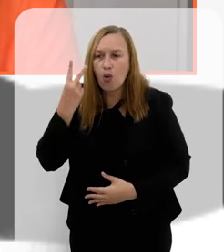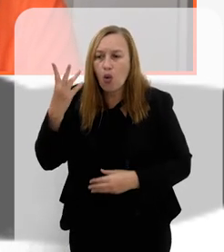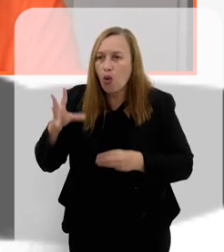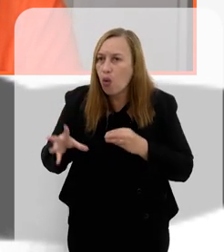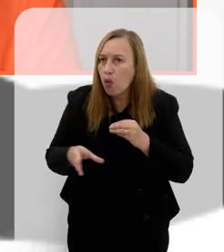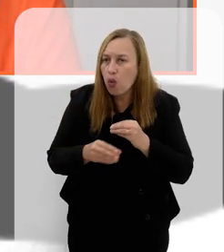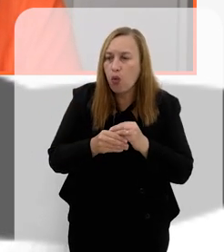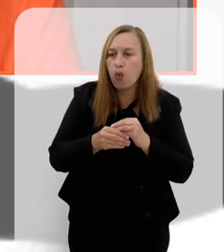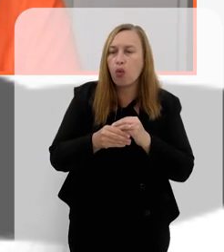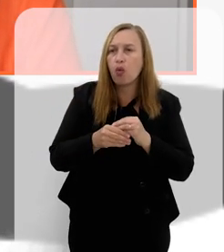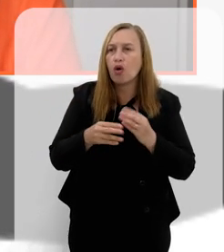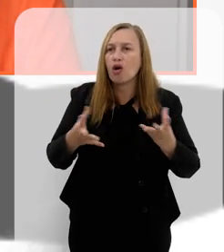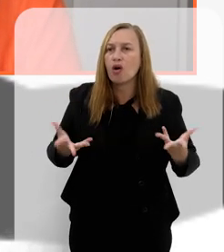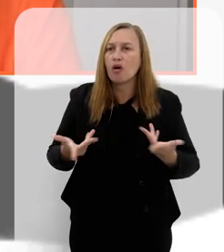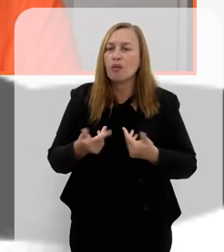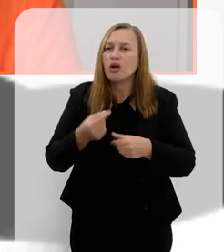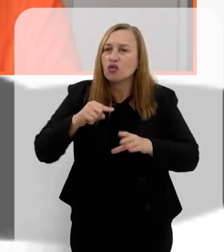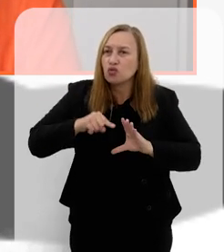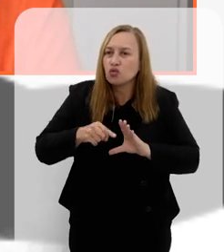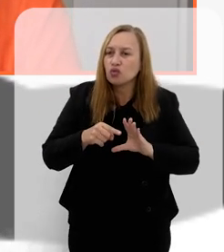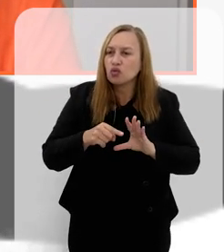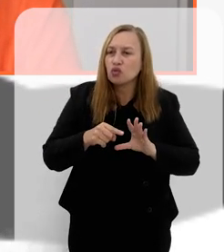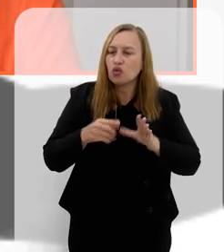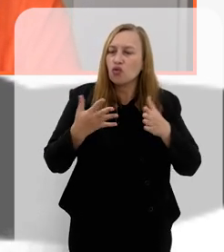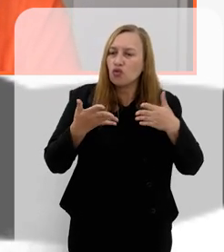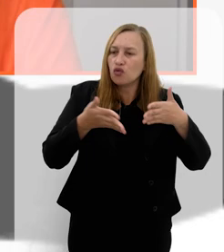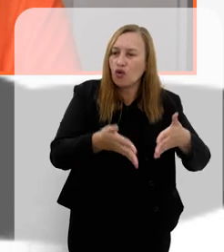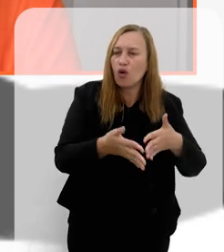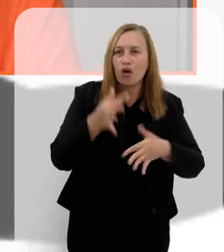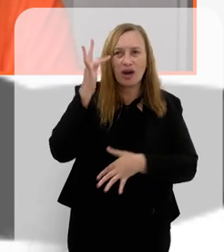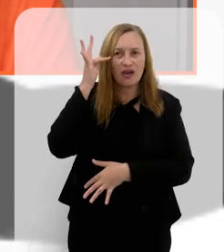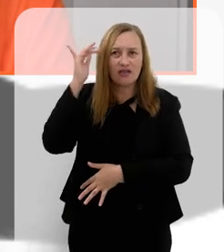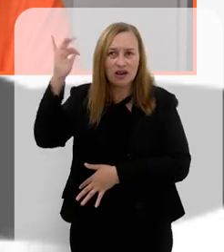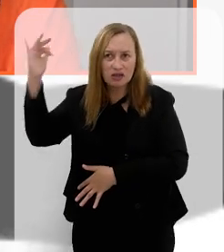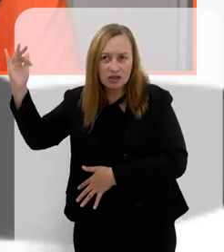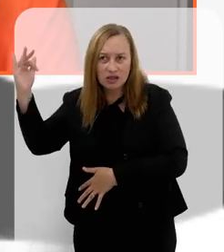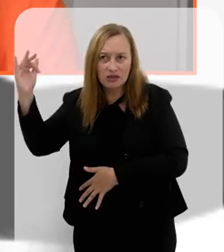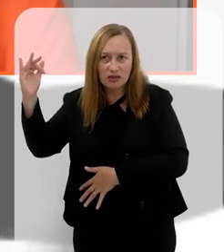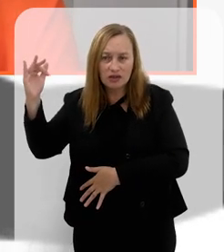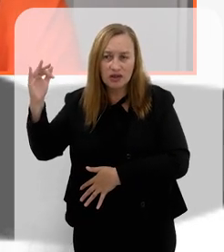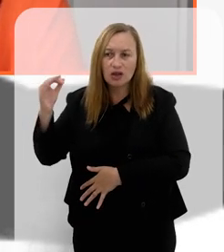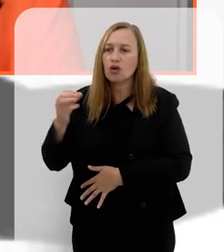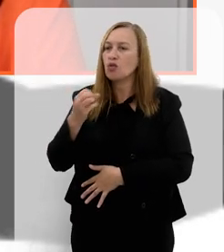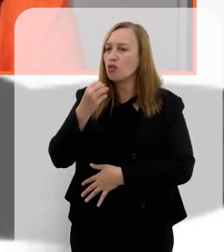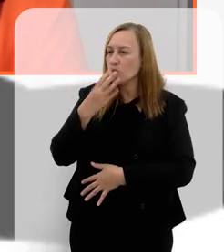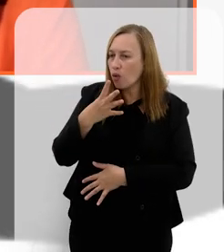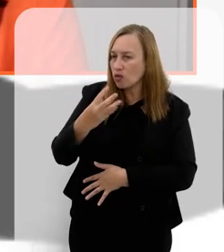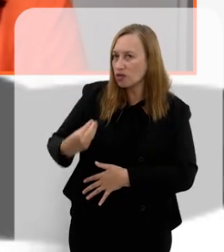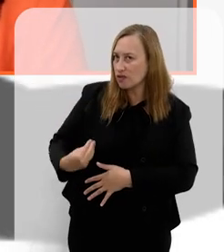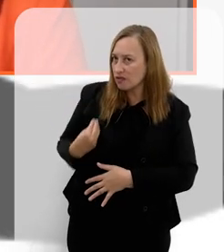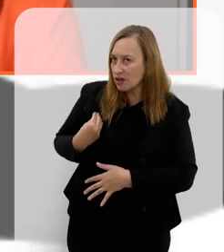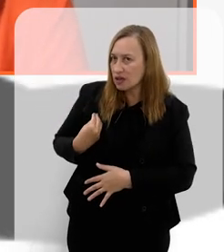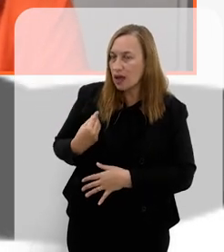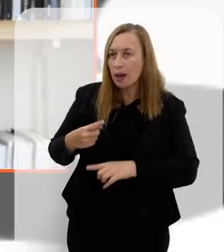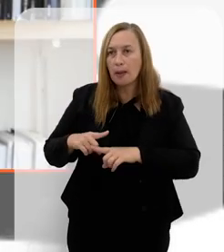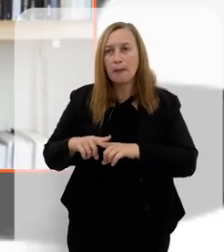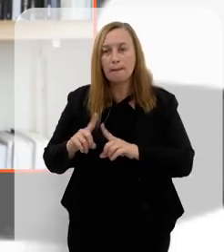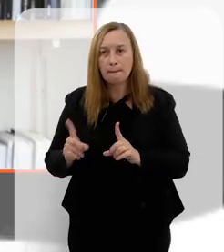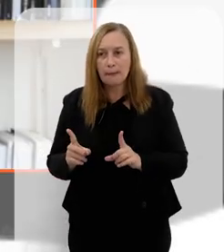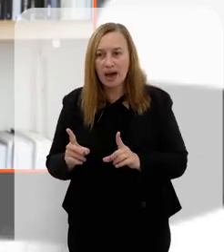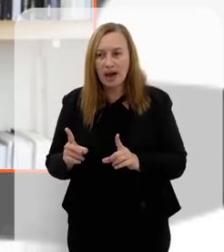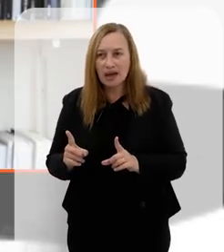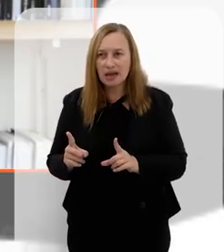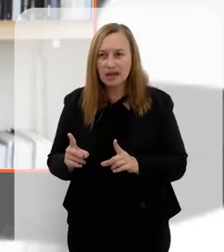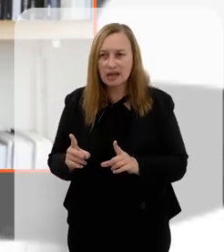adjacente, extraordinário, porque no fundo o foco é a filosofia, o foco é o bem viver.